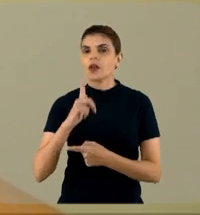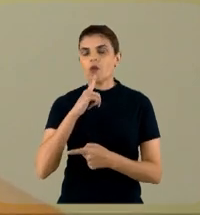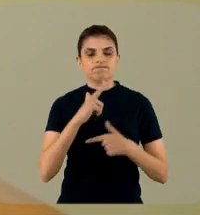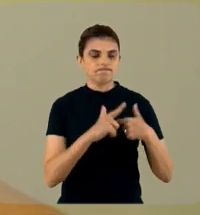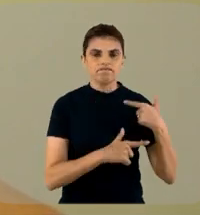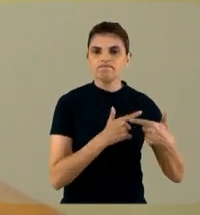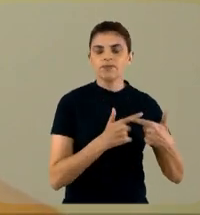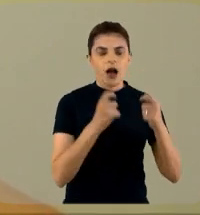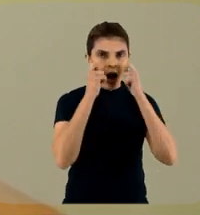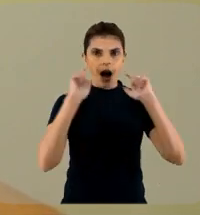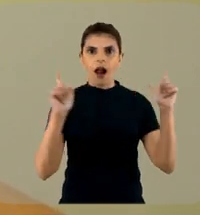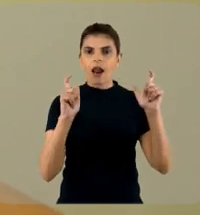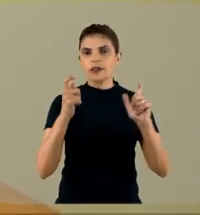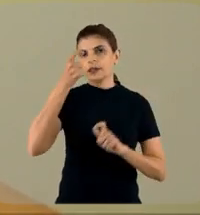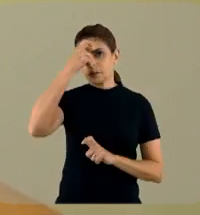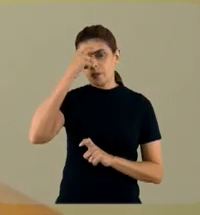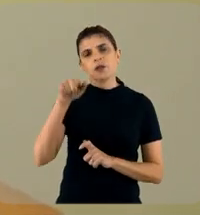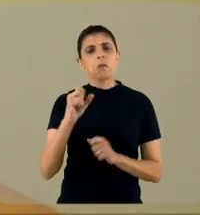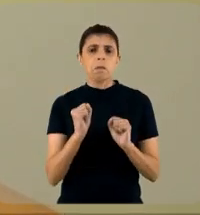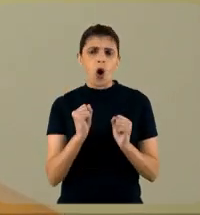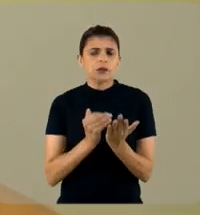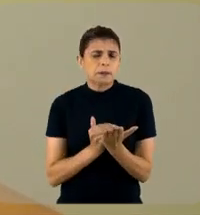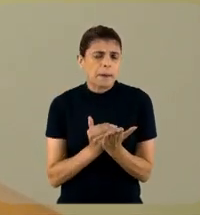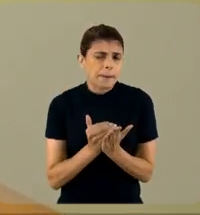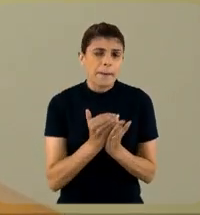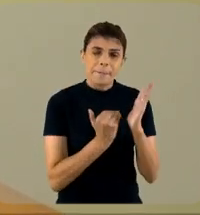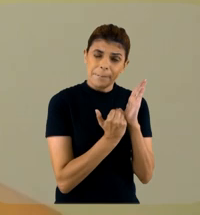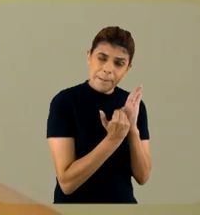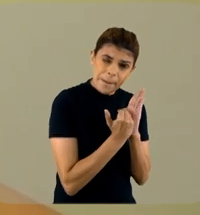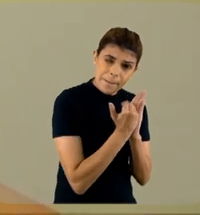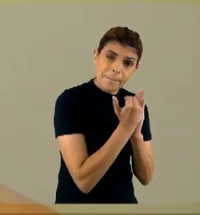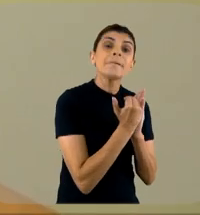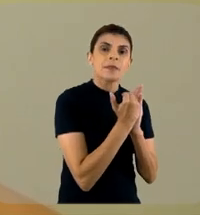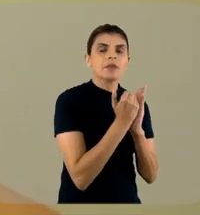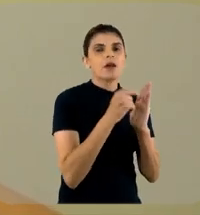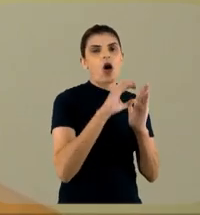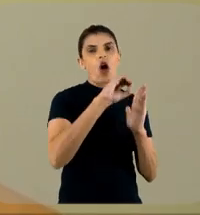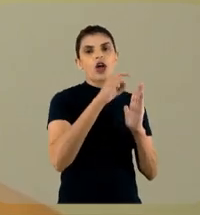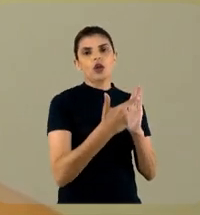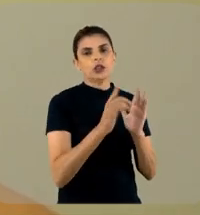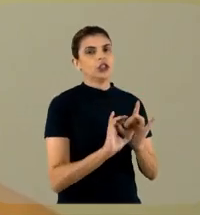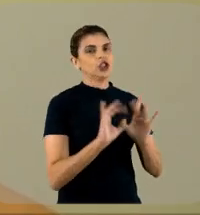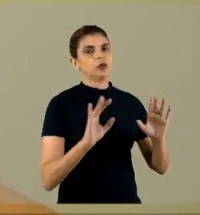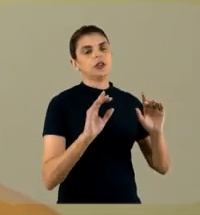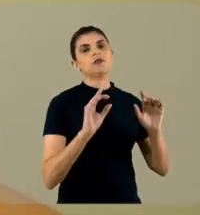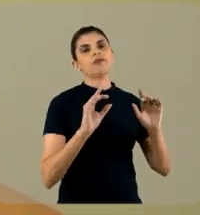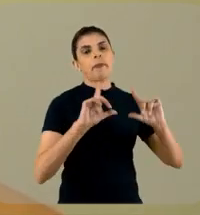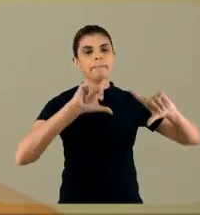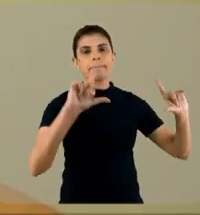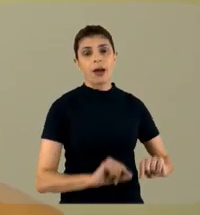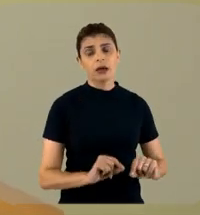sem ativação desse Alerta cerebral então isso leva quadros H perigosamente baixos de oxigênio disponível nos